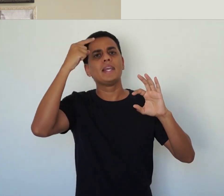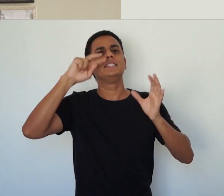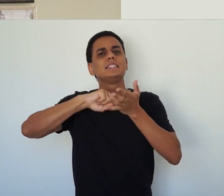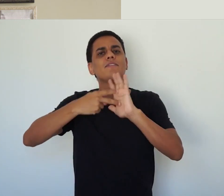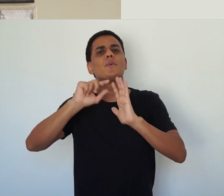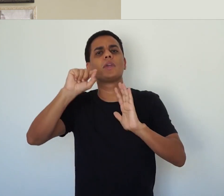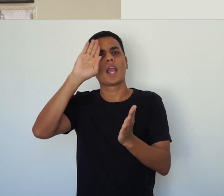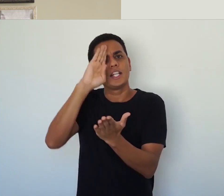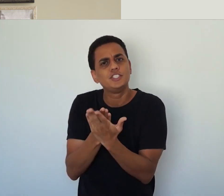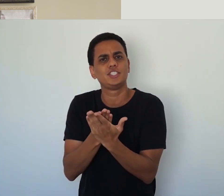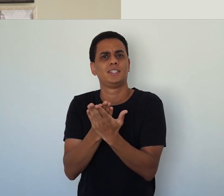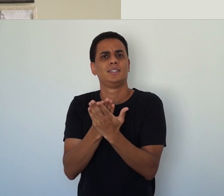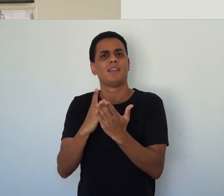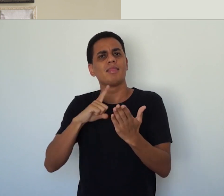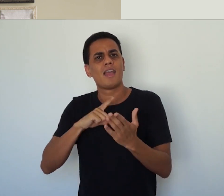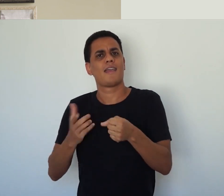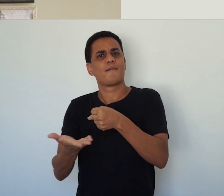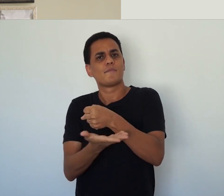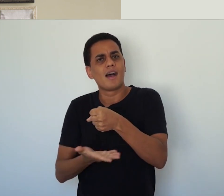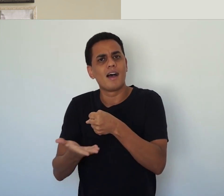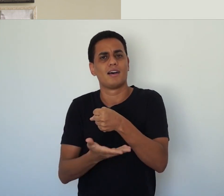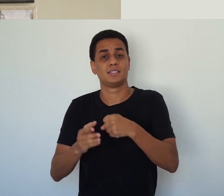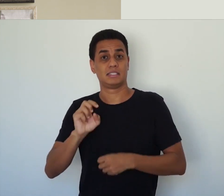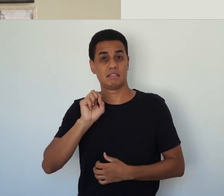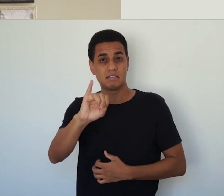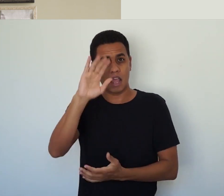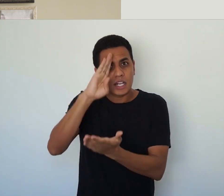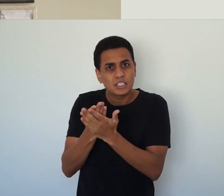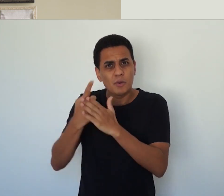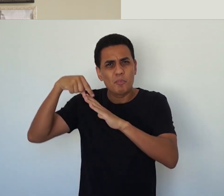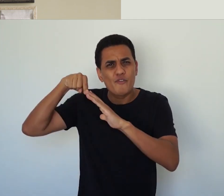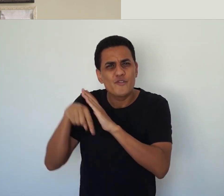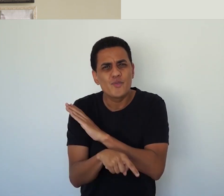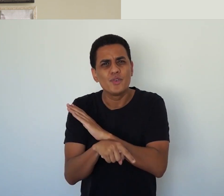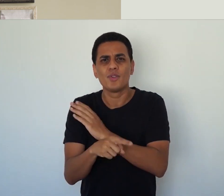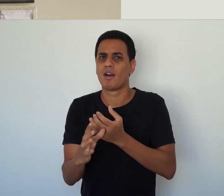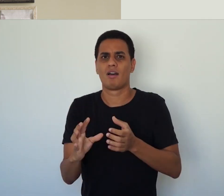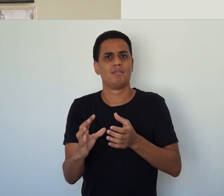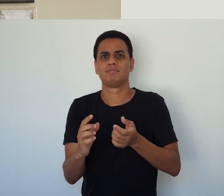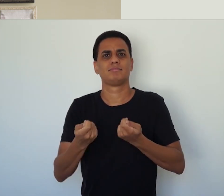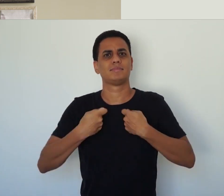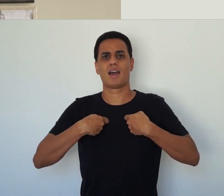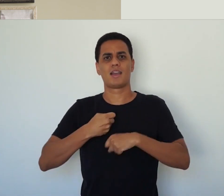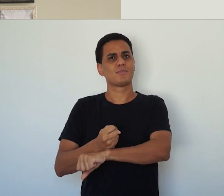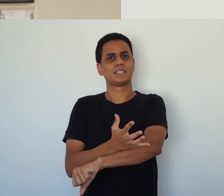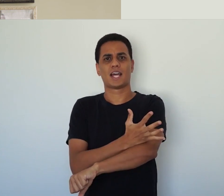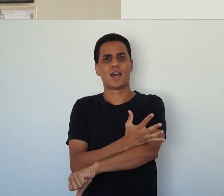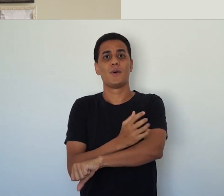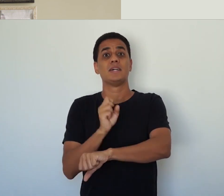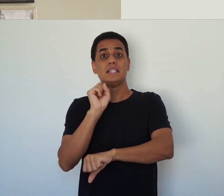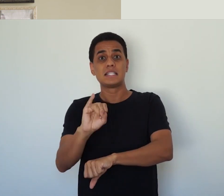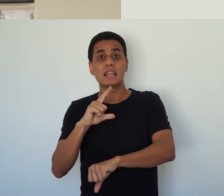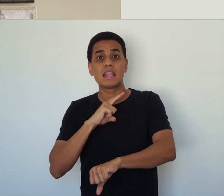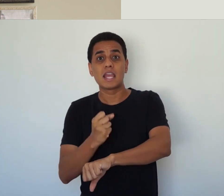são nossas crenças e convicções que, uma vez que elas são profundas e reais, elas vão afetar as nossas emoções, e